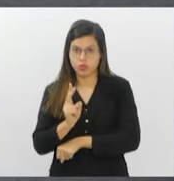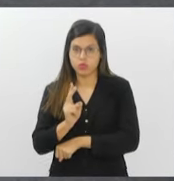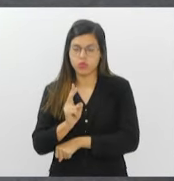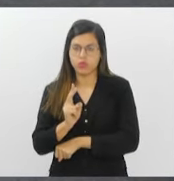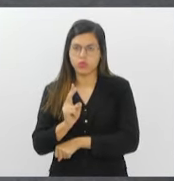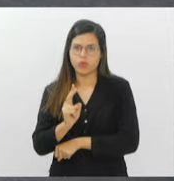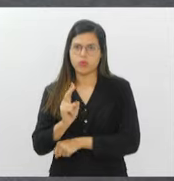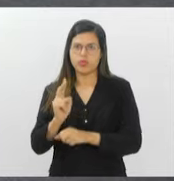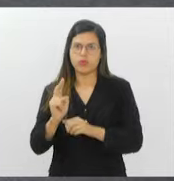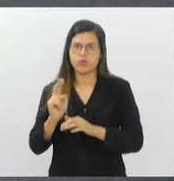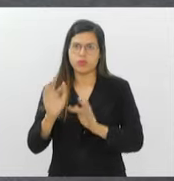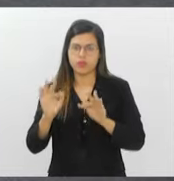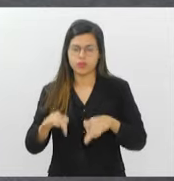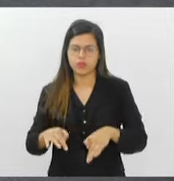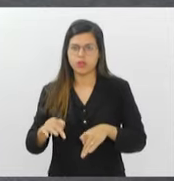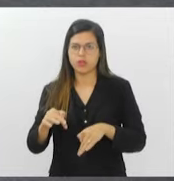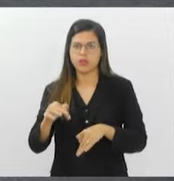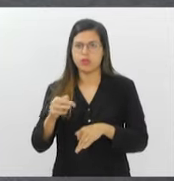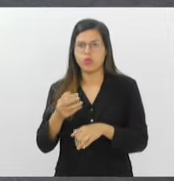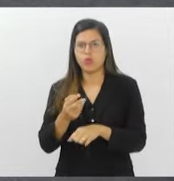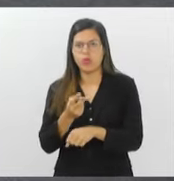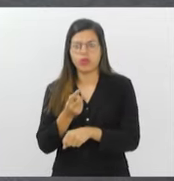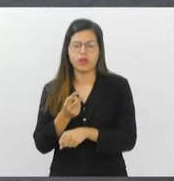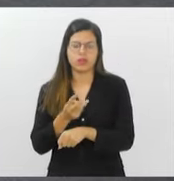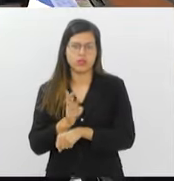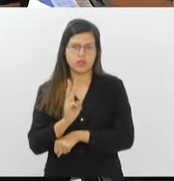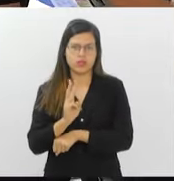às 15 horas e 49 minutos.